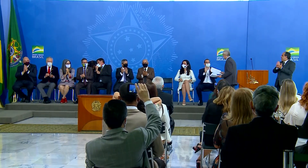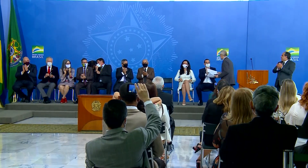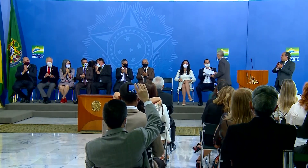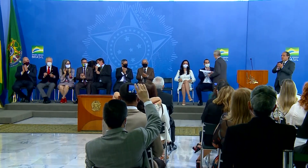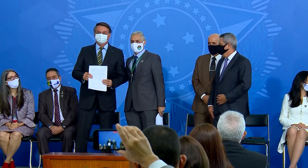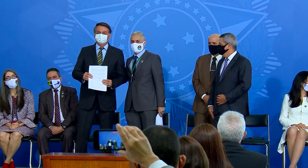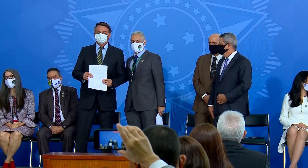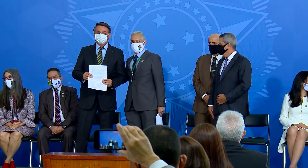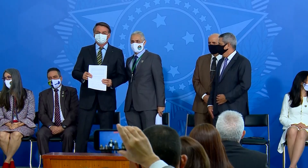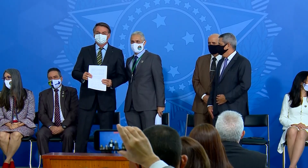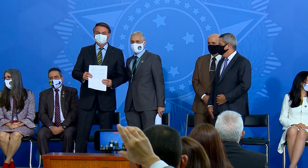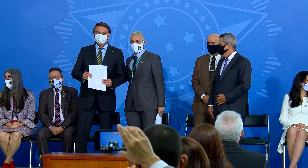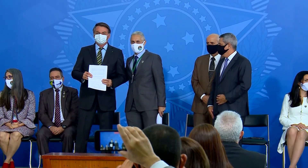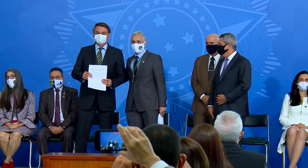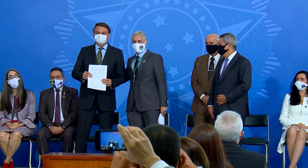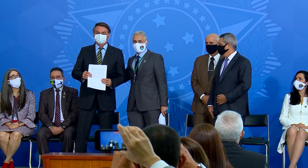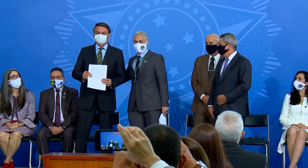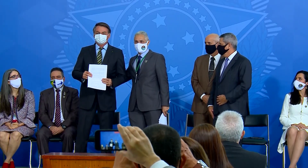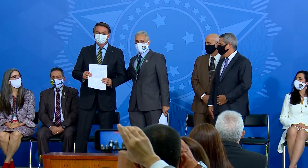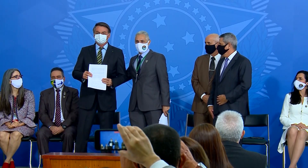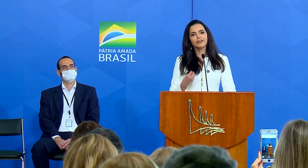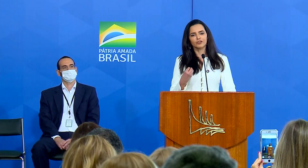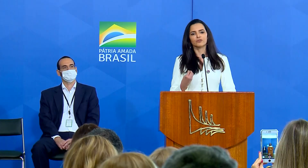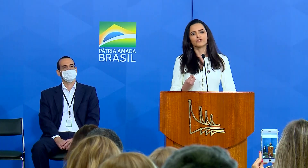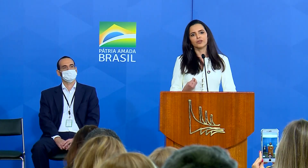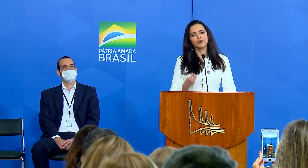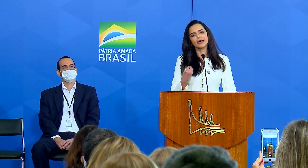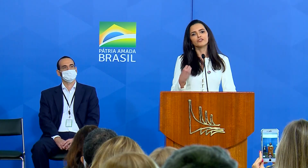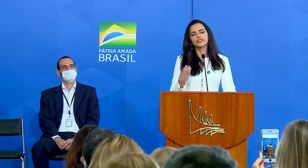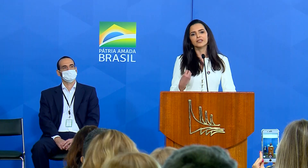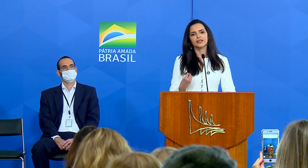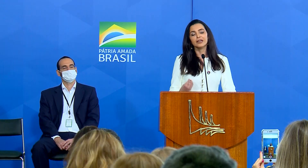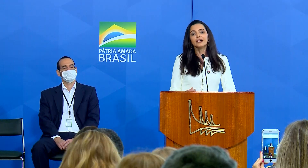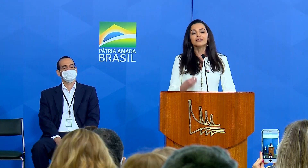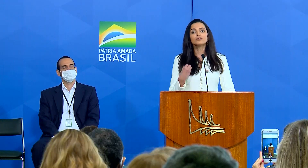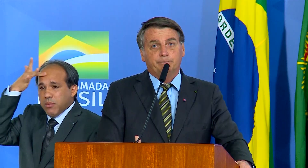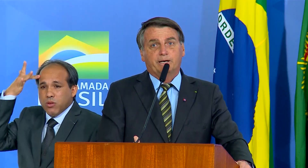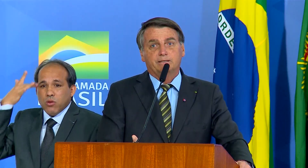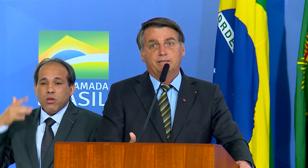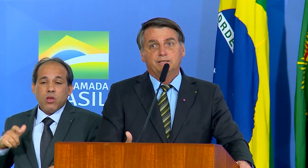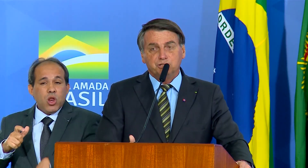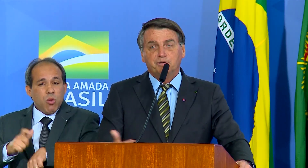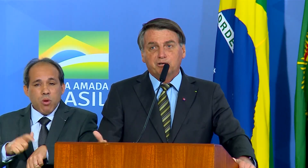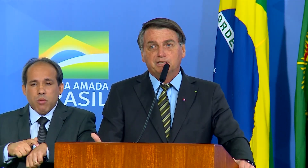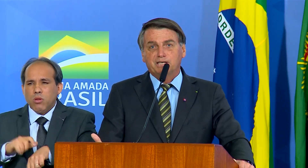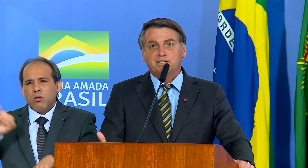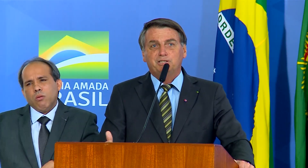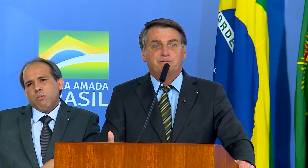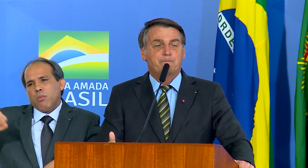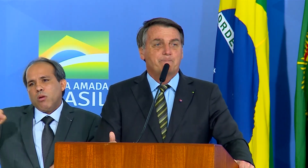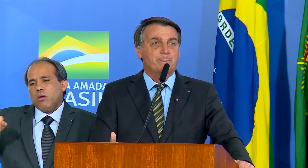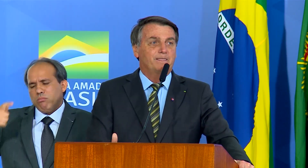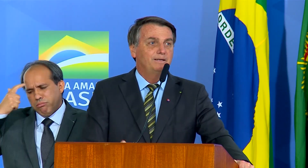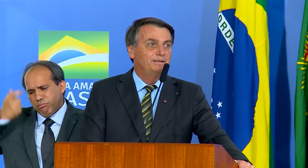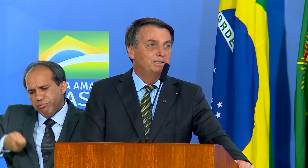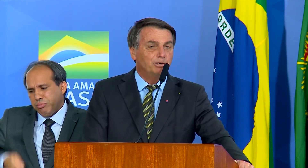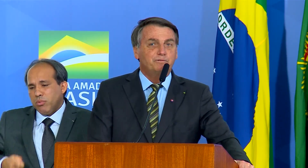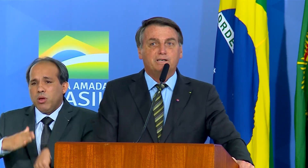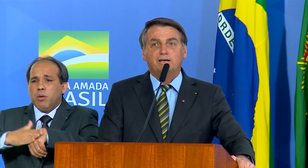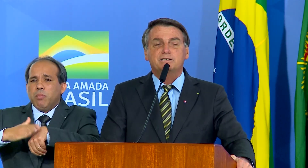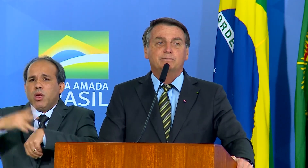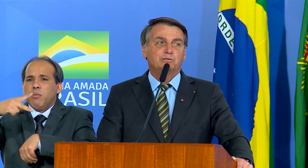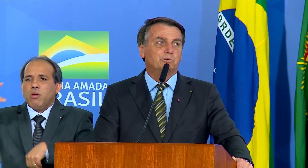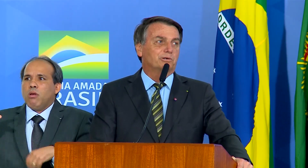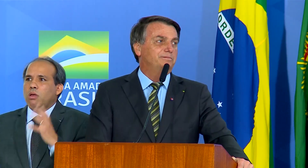por 10 mil profissionais foi entregue ao presidente da república depois da fala de alguns médicos e para afirmou que muitas vidas poderiam